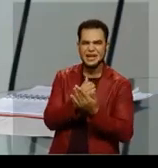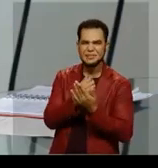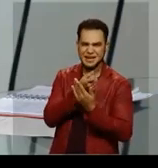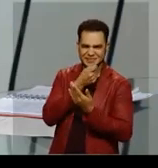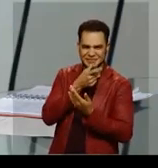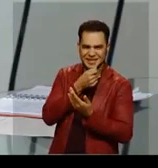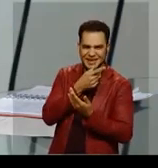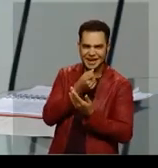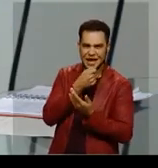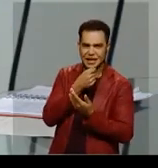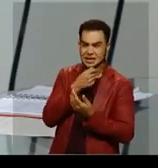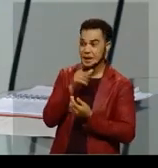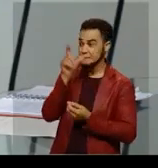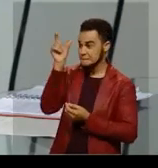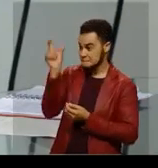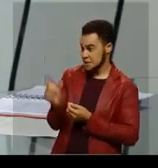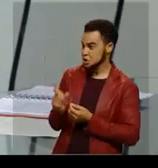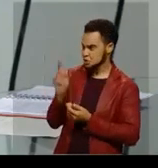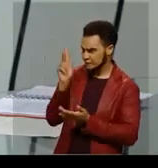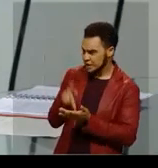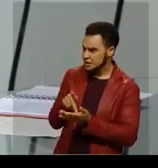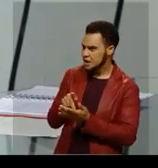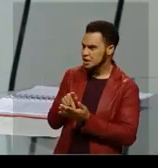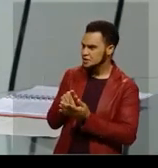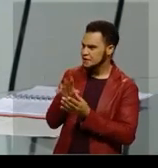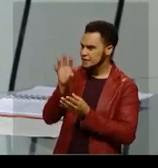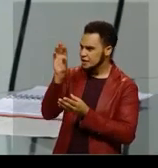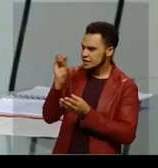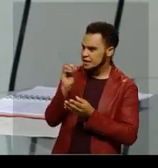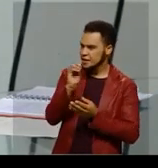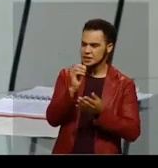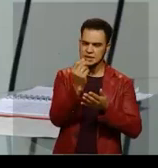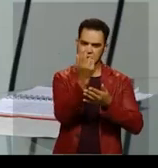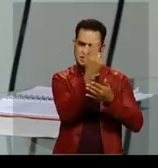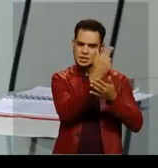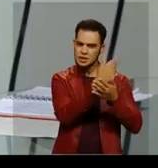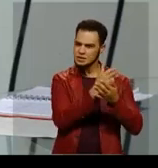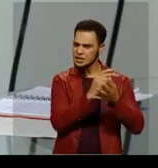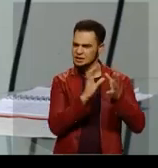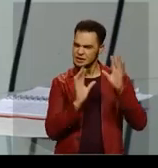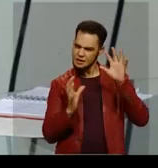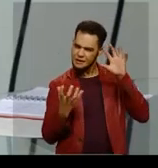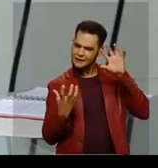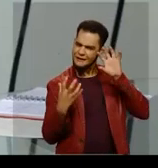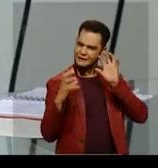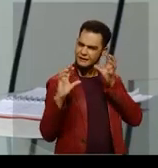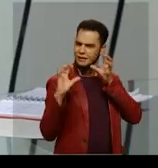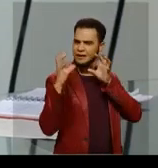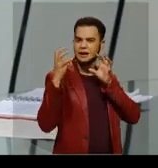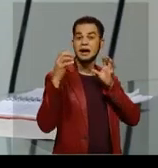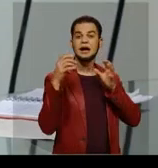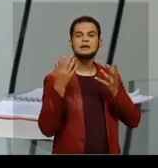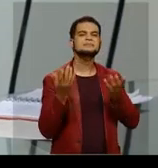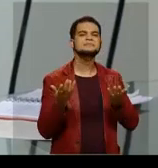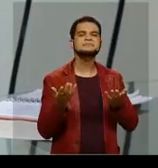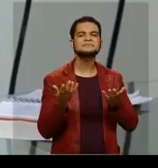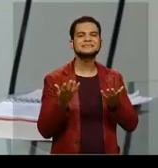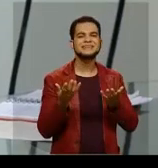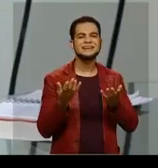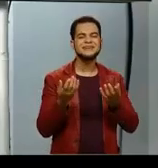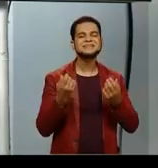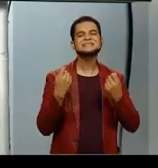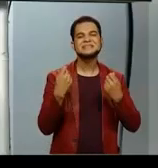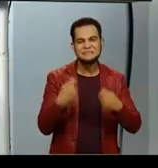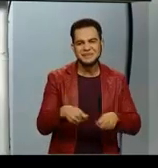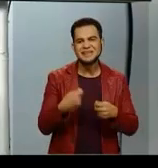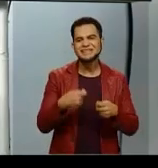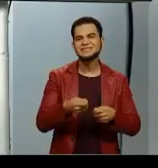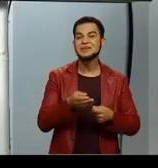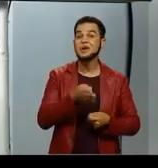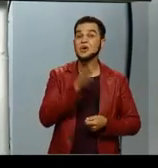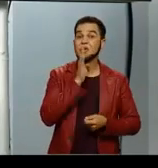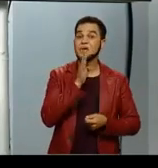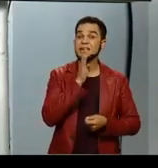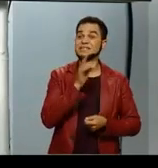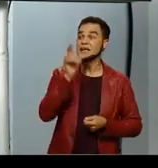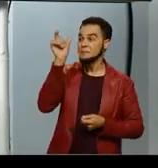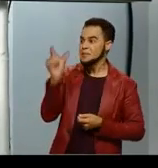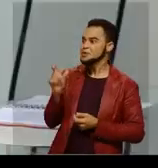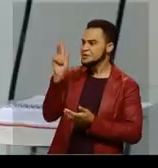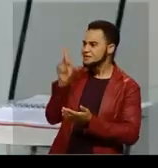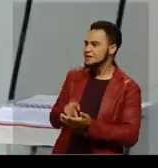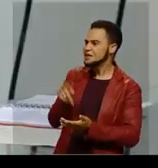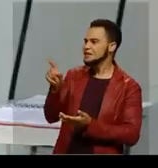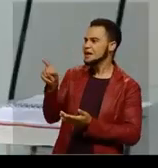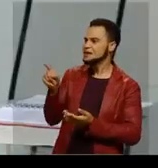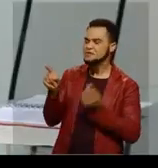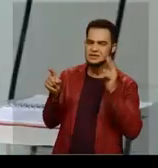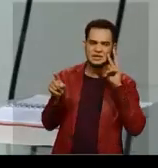Bruna? Para isso aí também tem conhecimento de mundo. Por quê? Você precisa de conhecer aquele político que está, que é aquele...